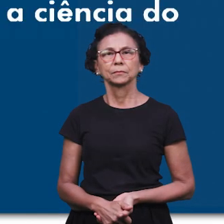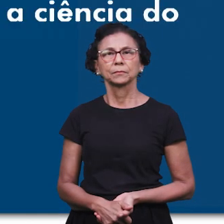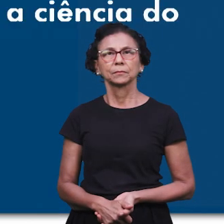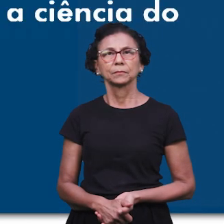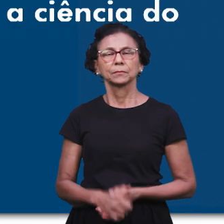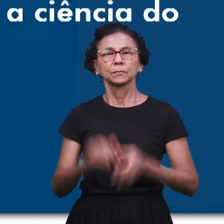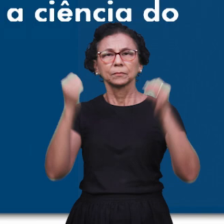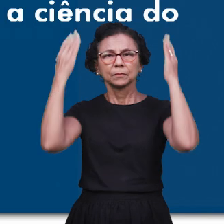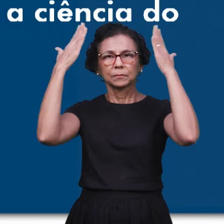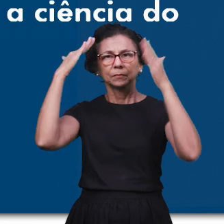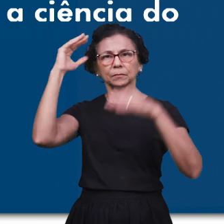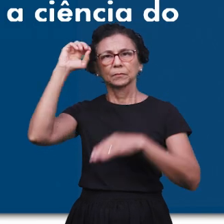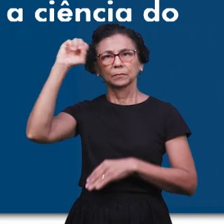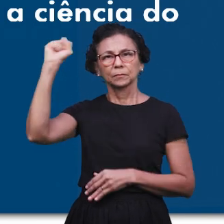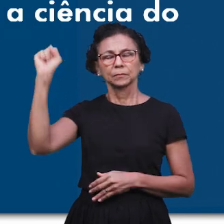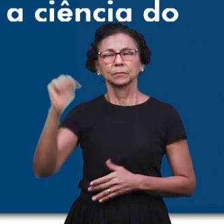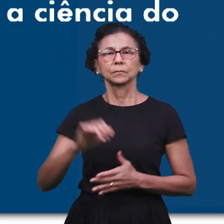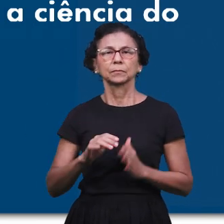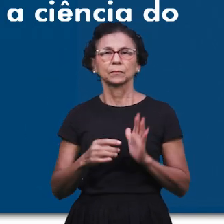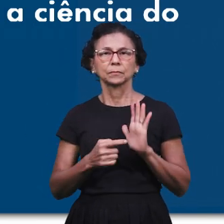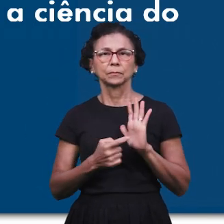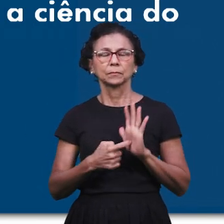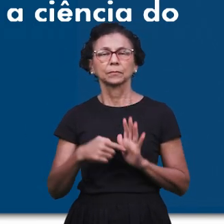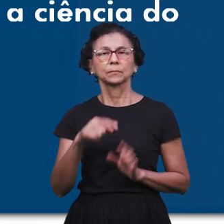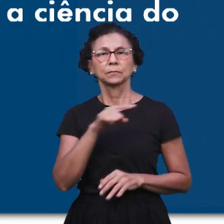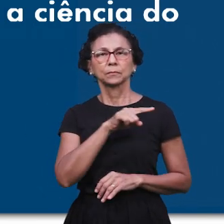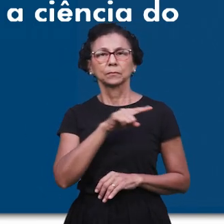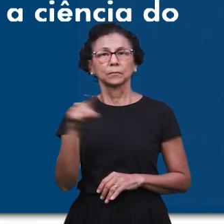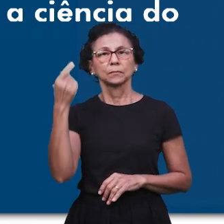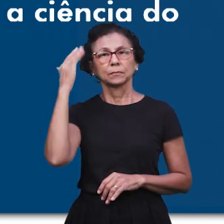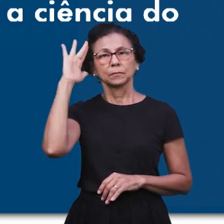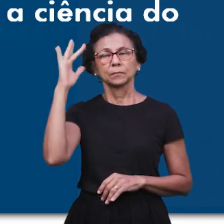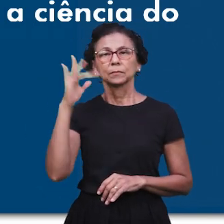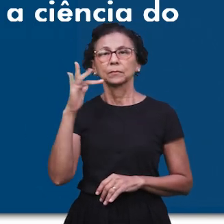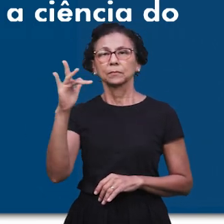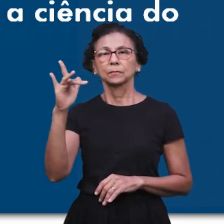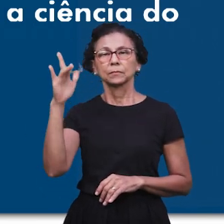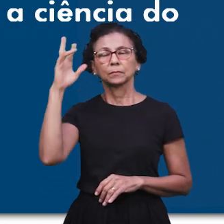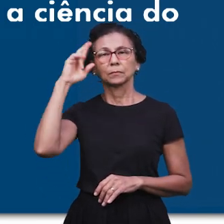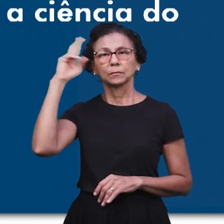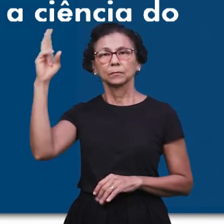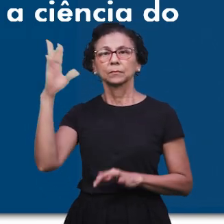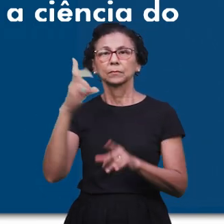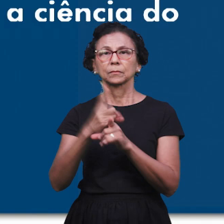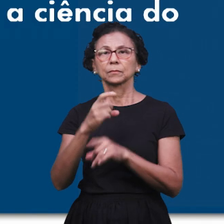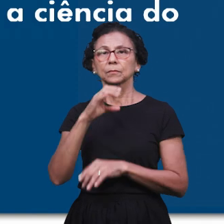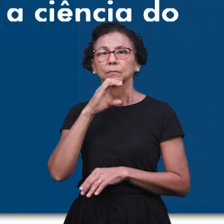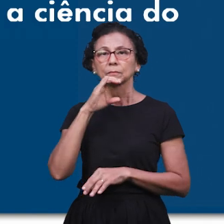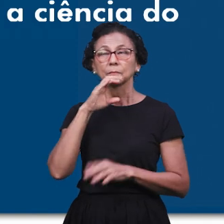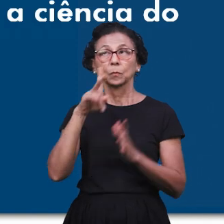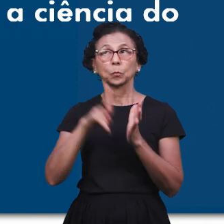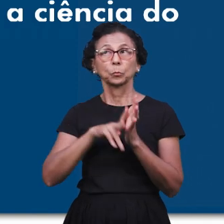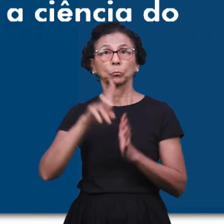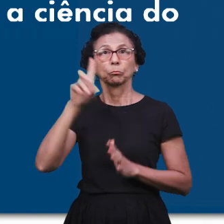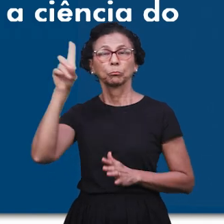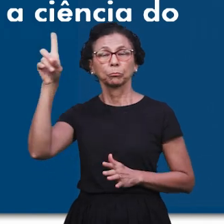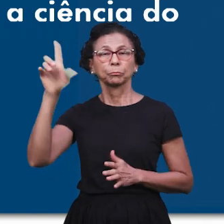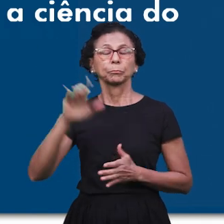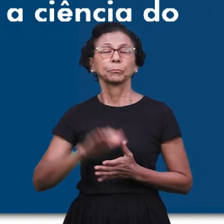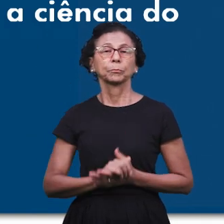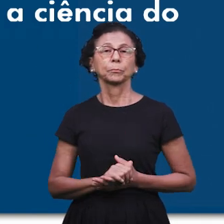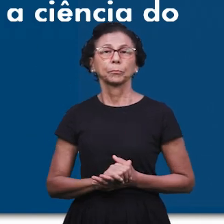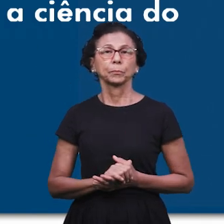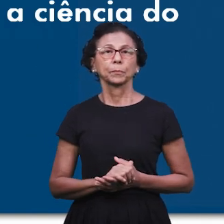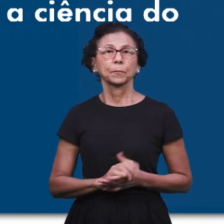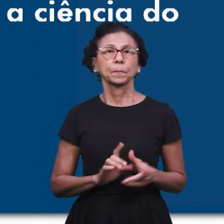Então, entenderás o temor do Senhor e acharás o conhecimento de Deus. Um outro